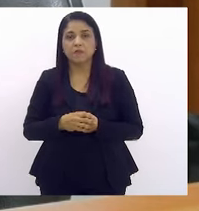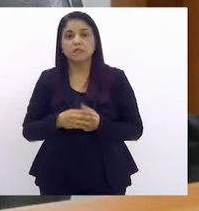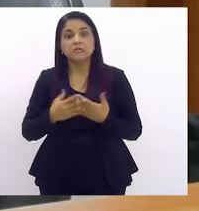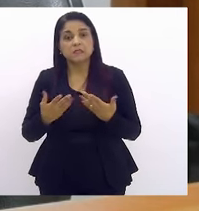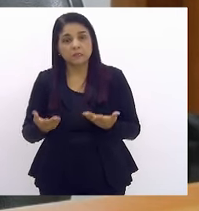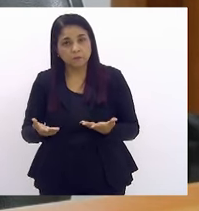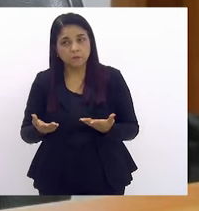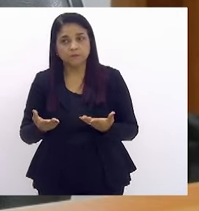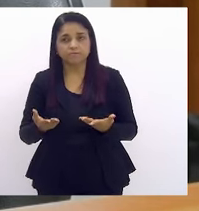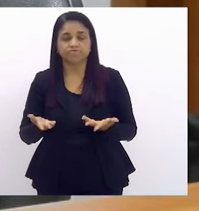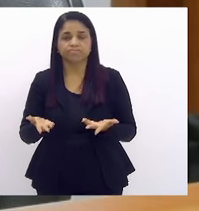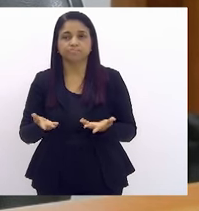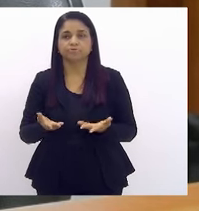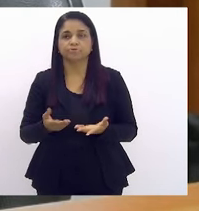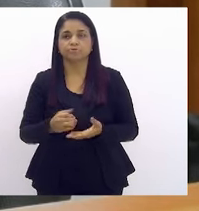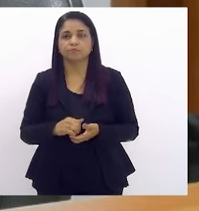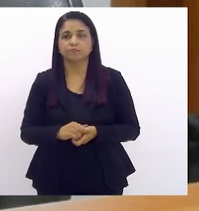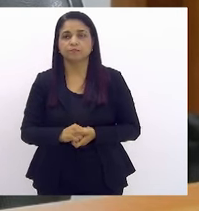dessa forma.